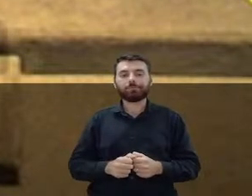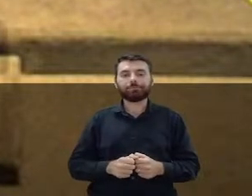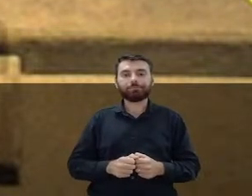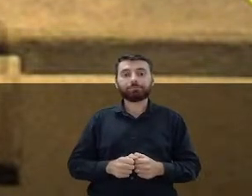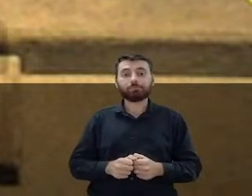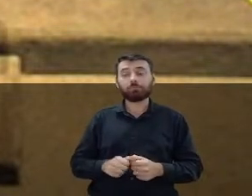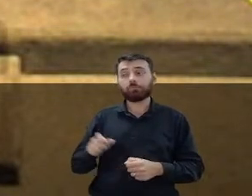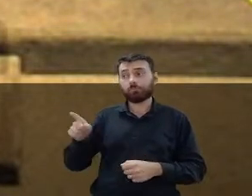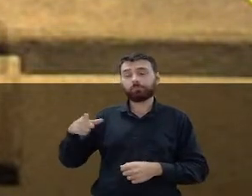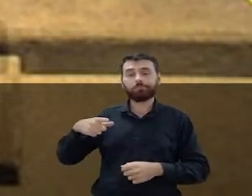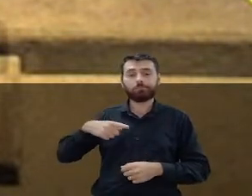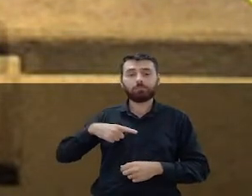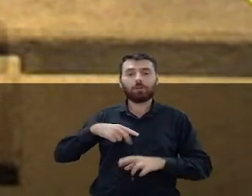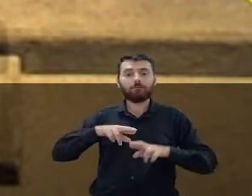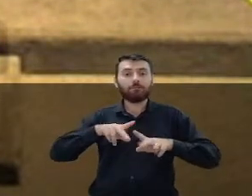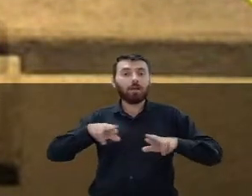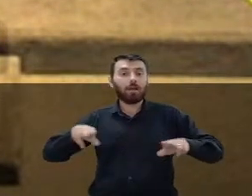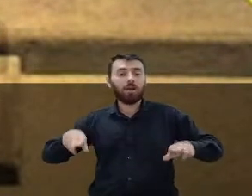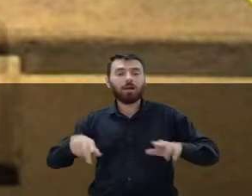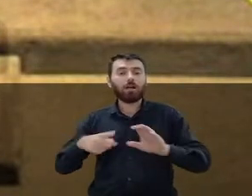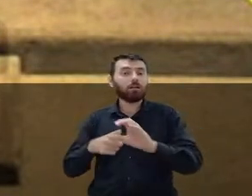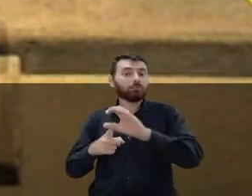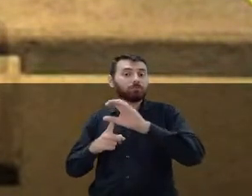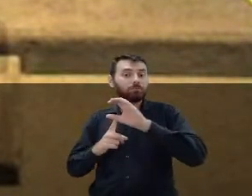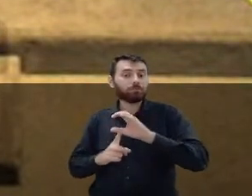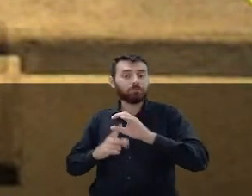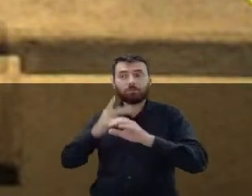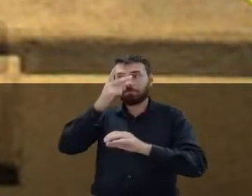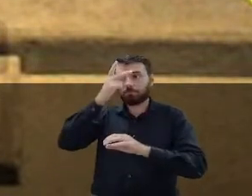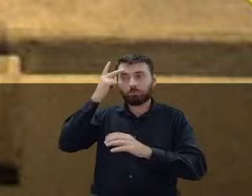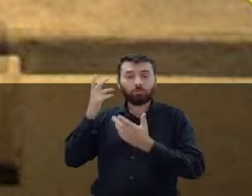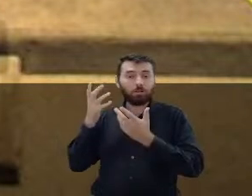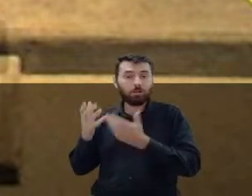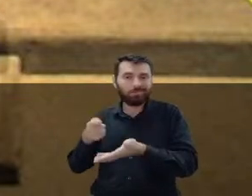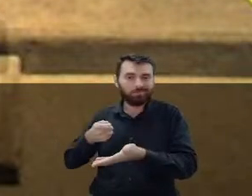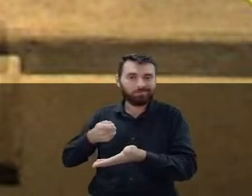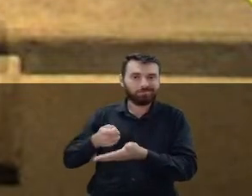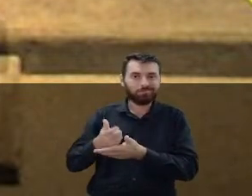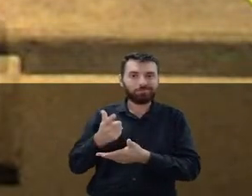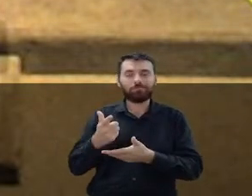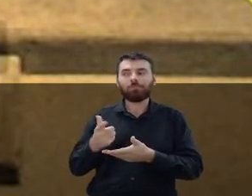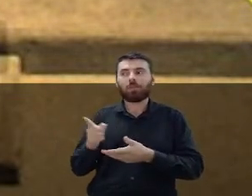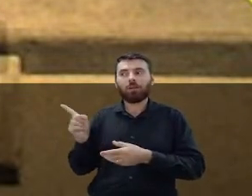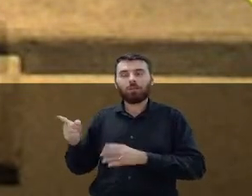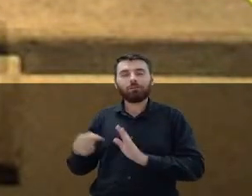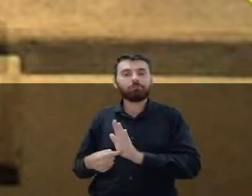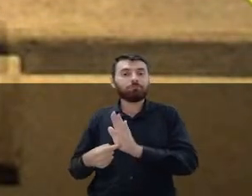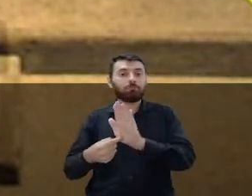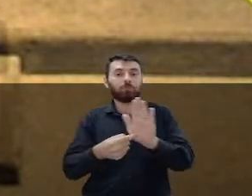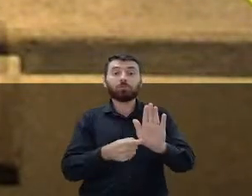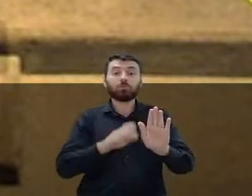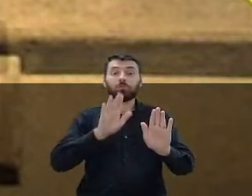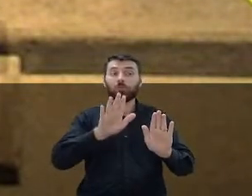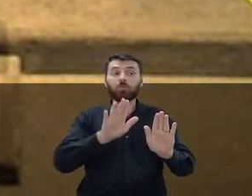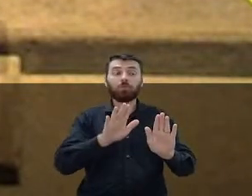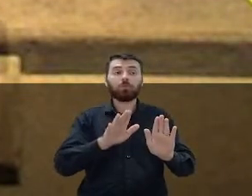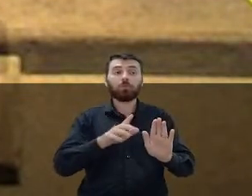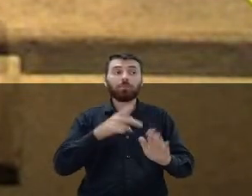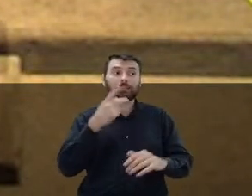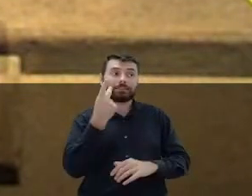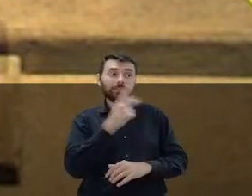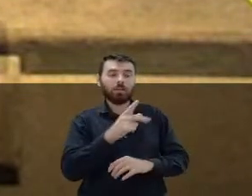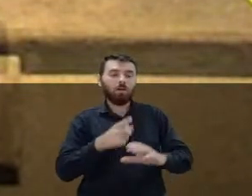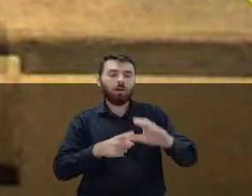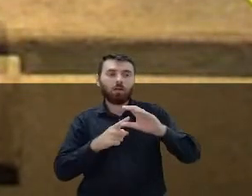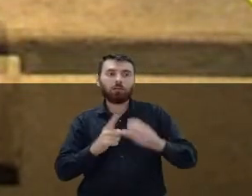pedindo documentação e informando que, a partir daquele momento, seria cliente da reclamante. Tá? A gente pede